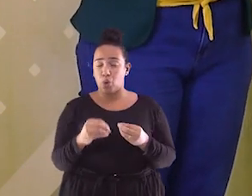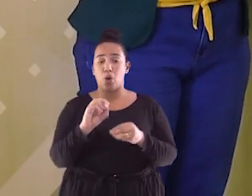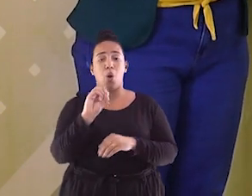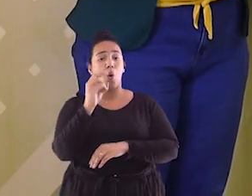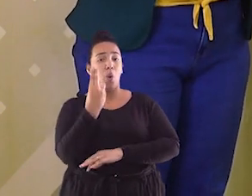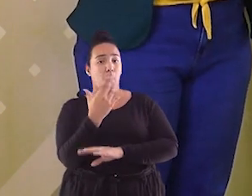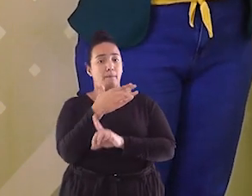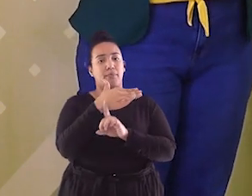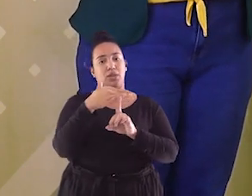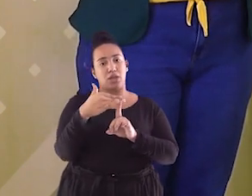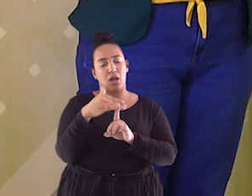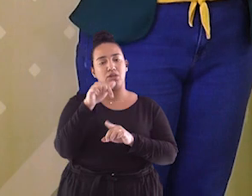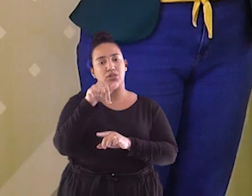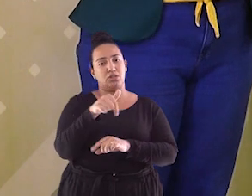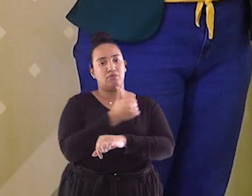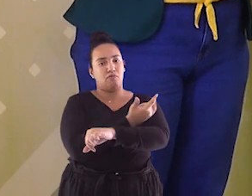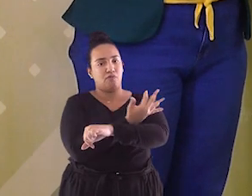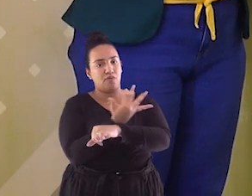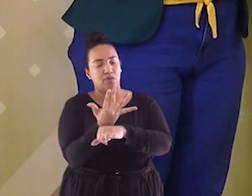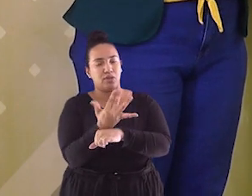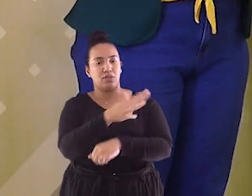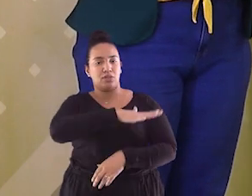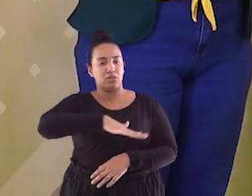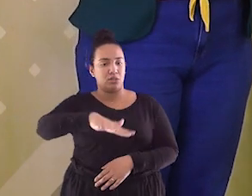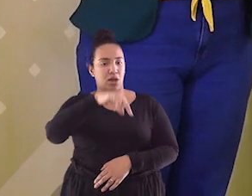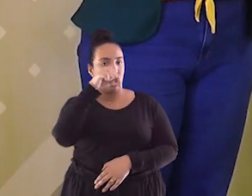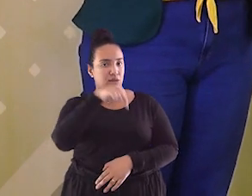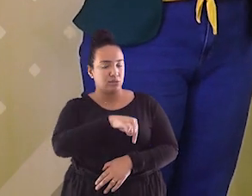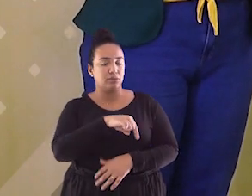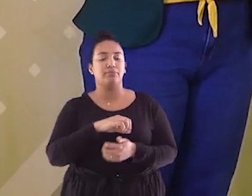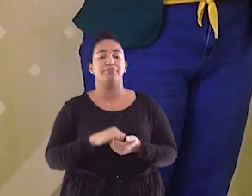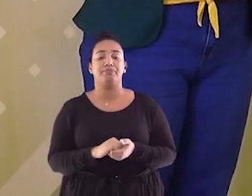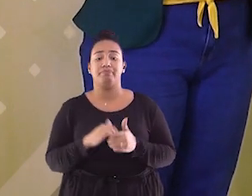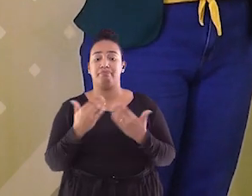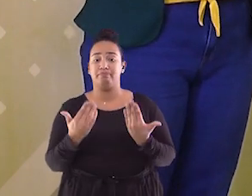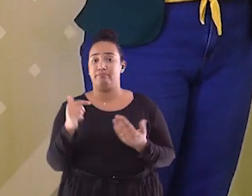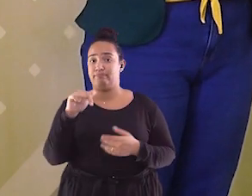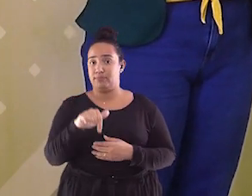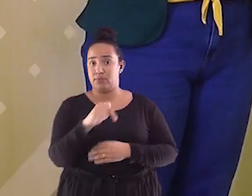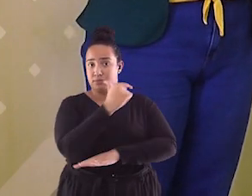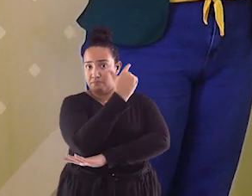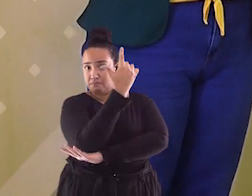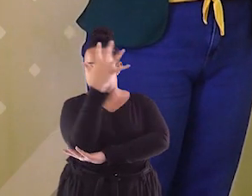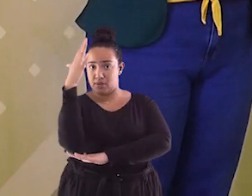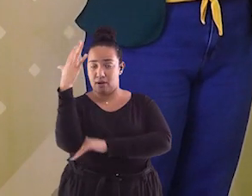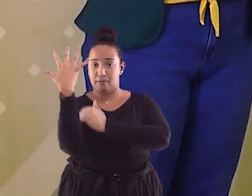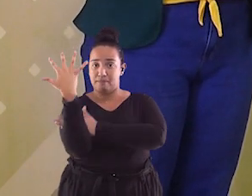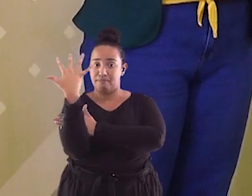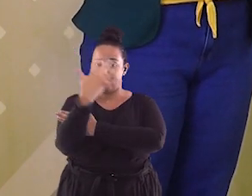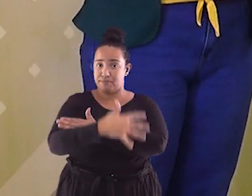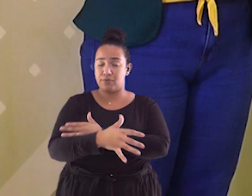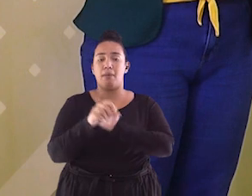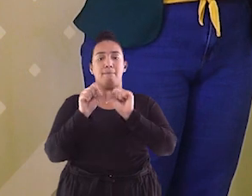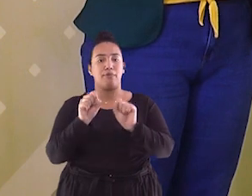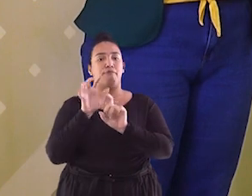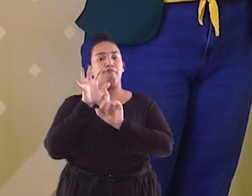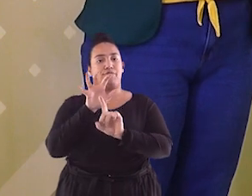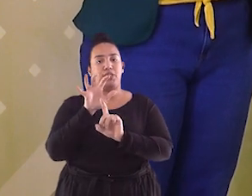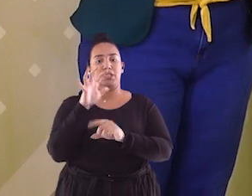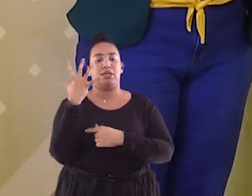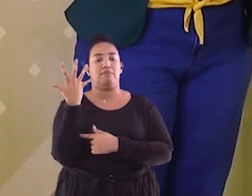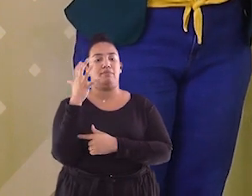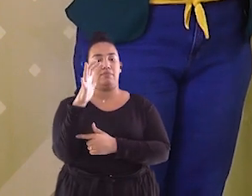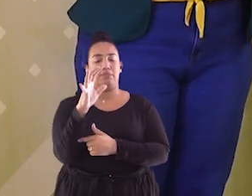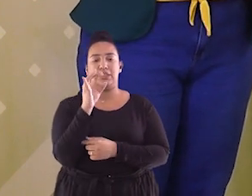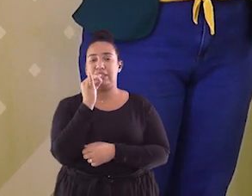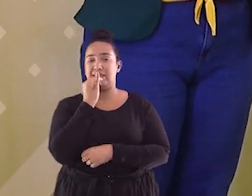parte da vegetação existente em algum lugar. Esse desmatamento pode prejudicar o meio ambiente de várias formas, como por